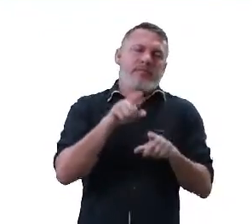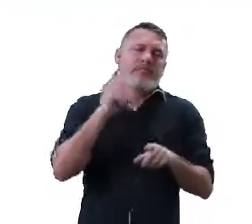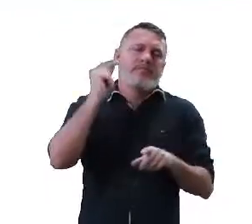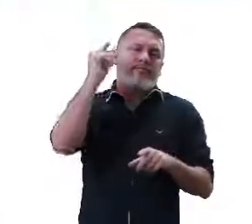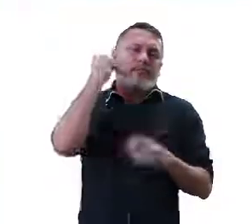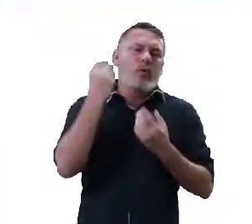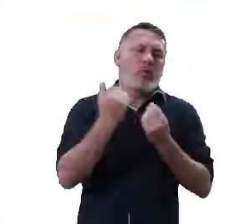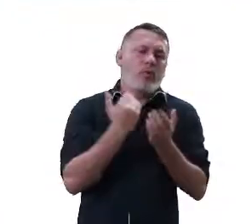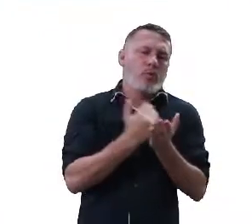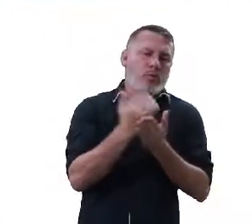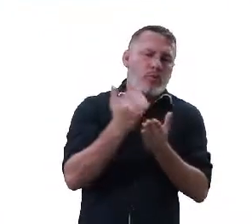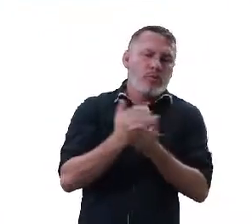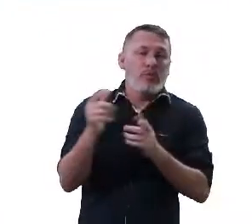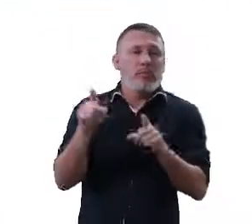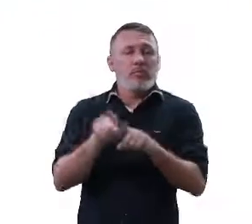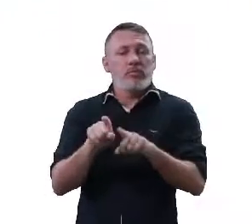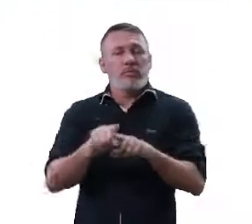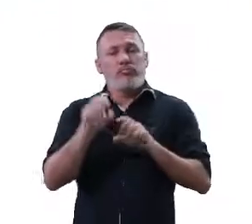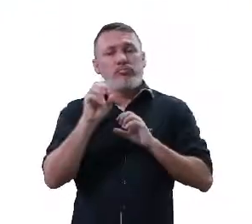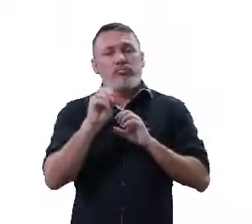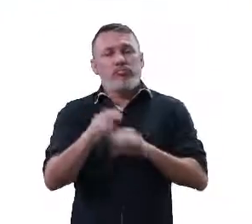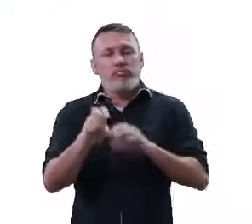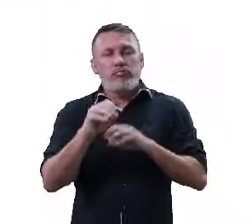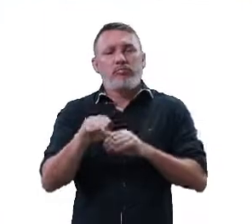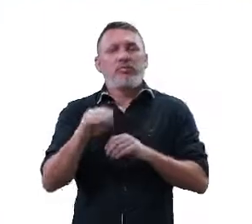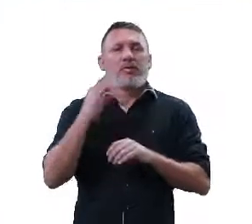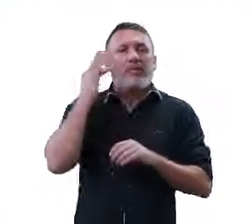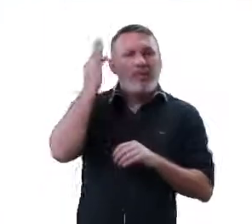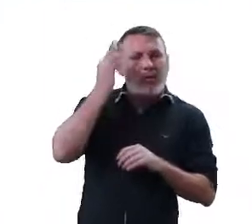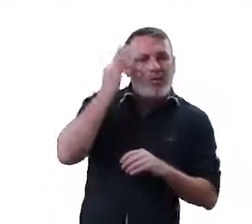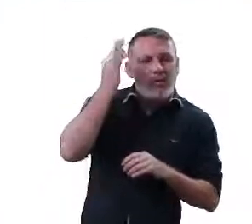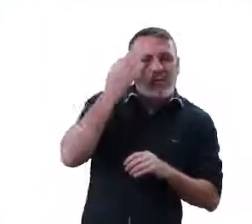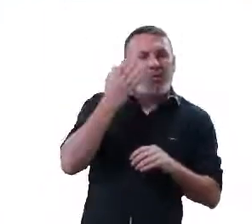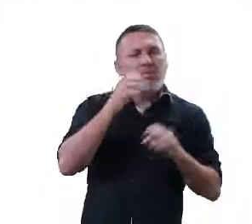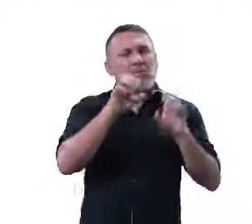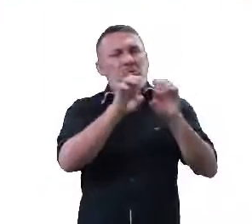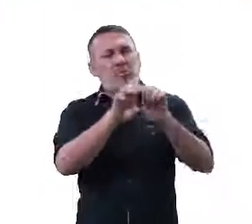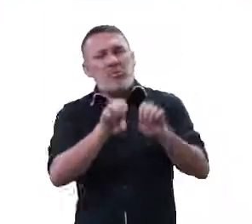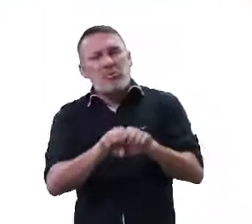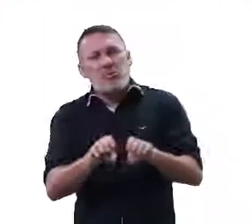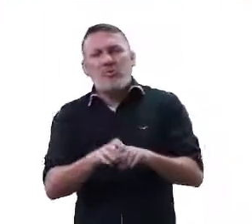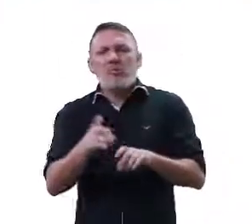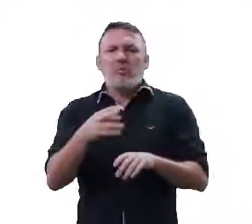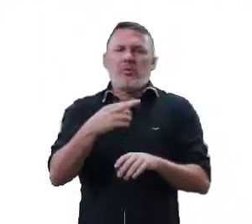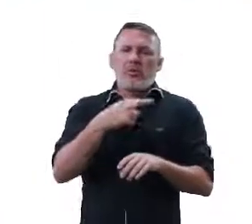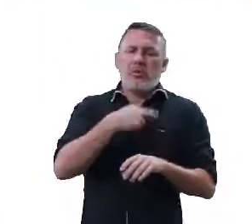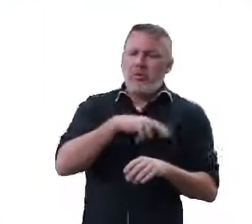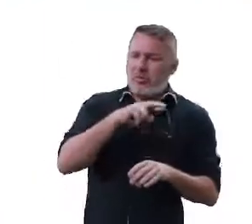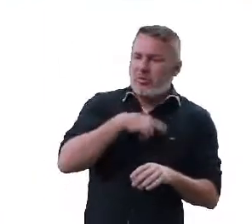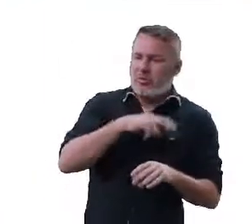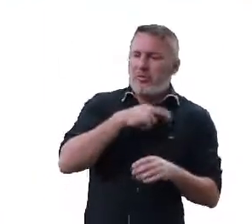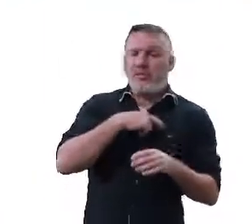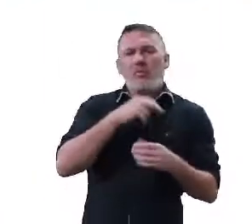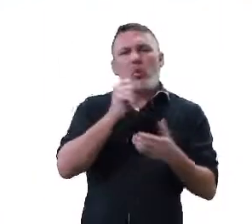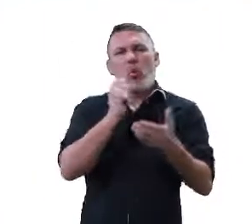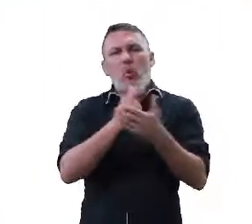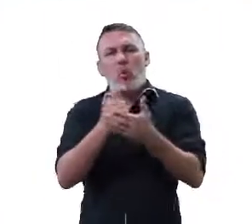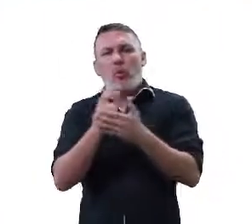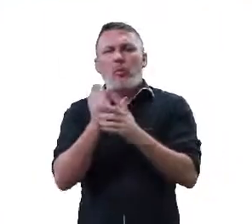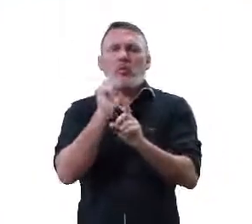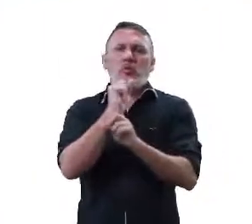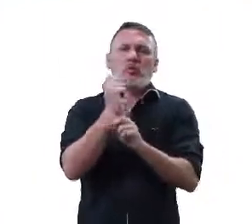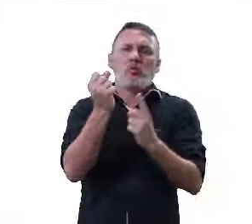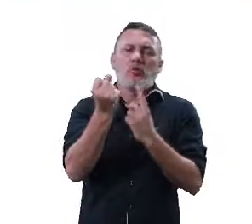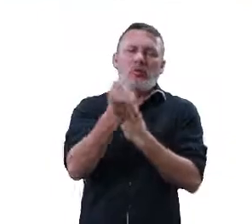dos pontos que são abordados pela ciência sociológica, como, por exemplo, cultura, religião, consumo,